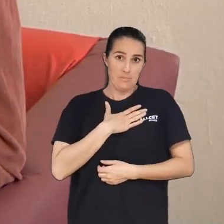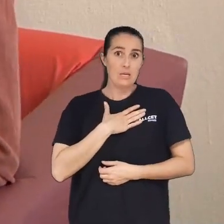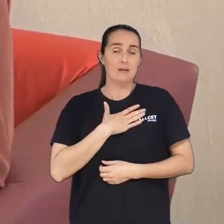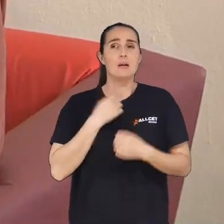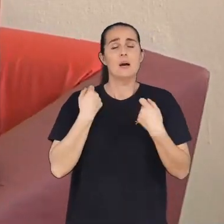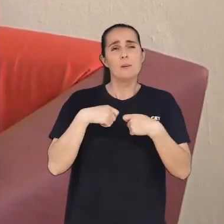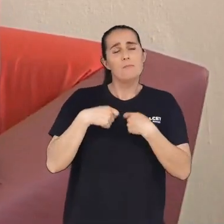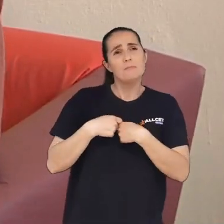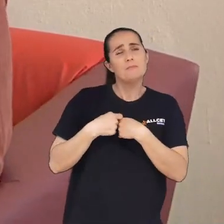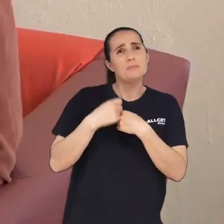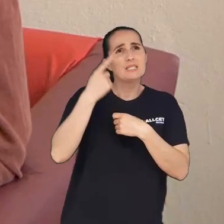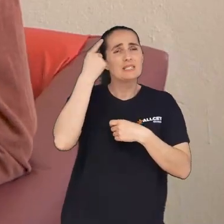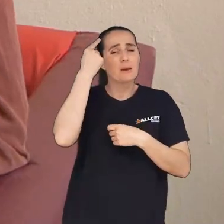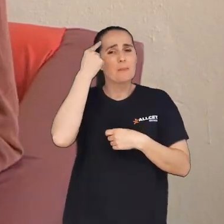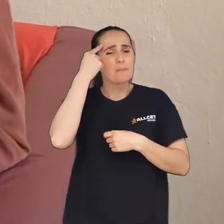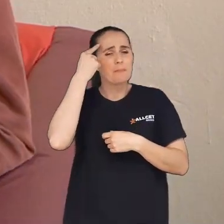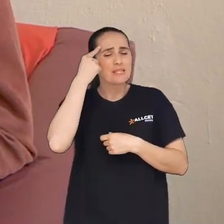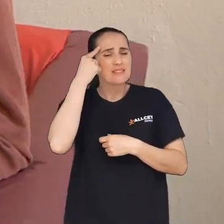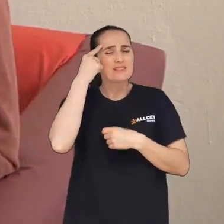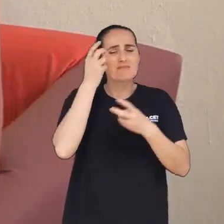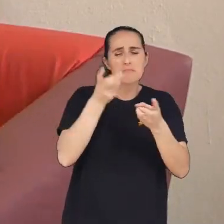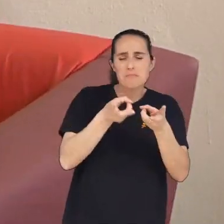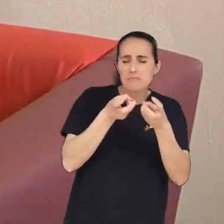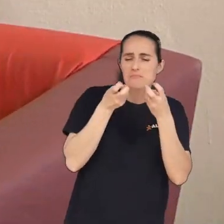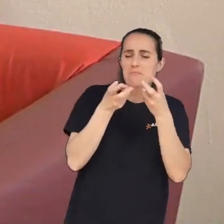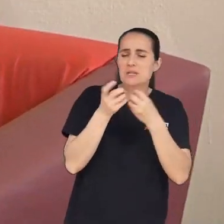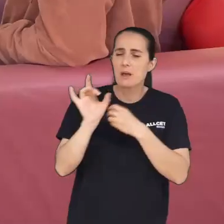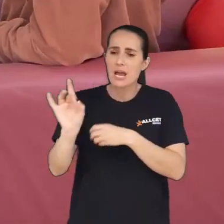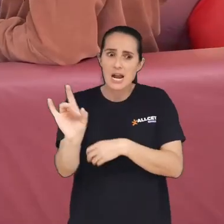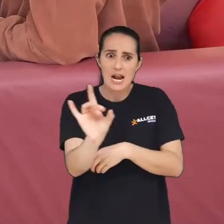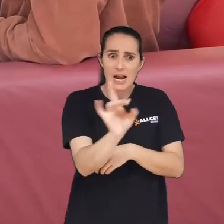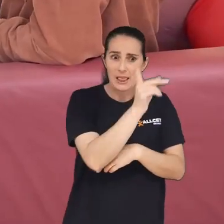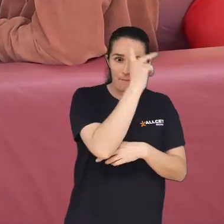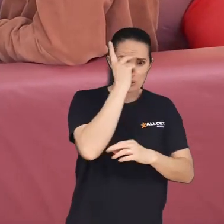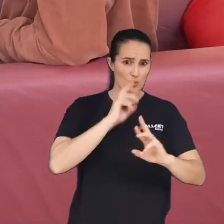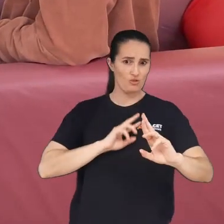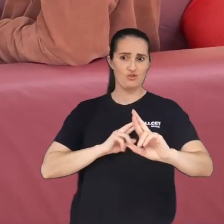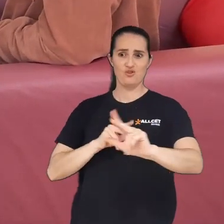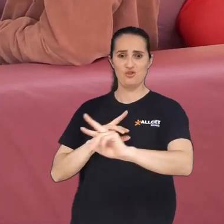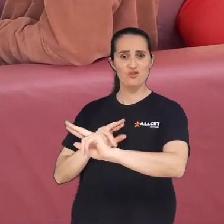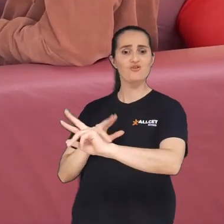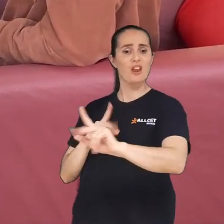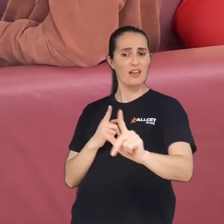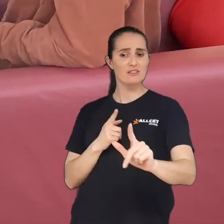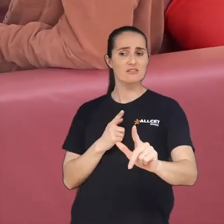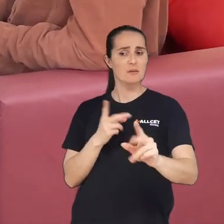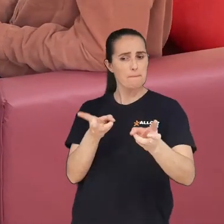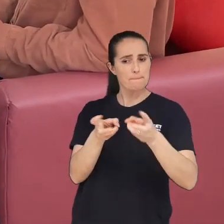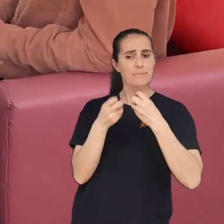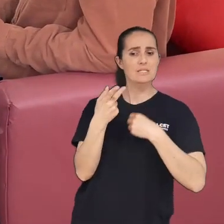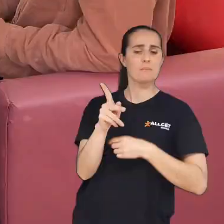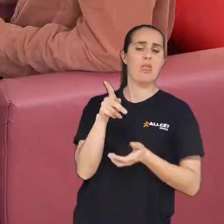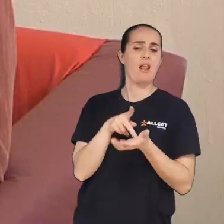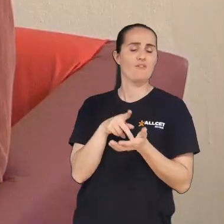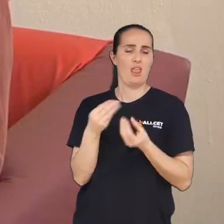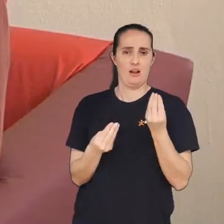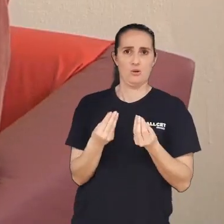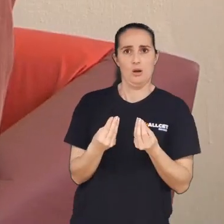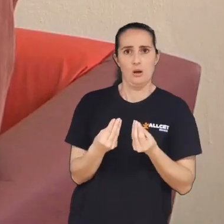reais necessidades de cada pessoa. Um dos pontos que, por exemplo, foi colocado pelo